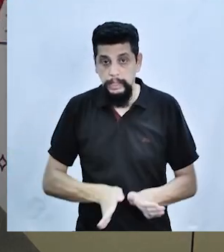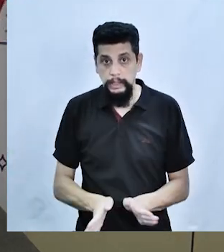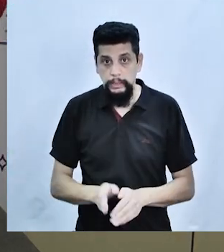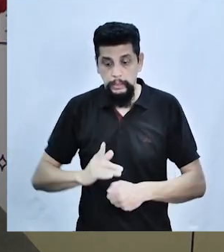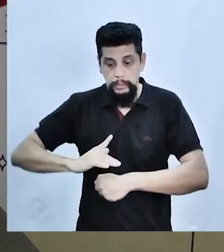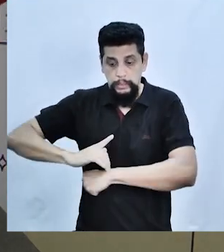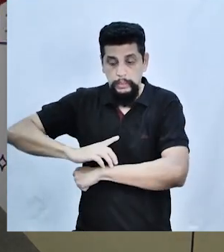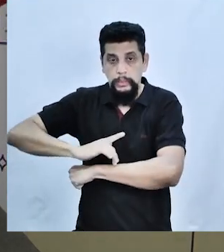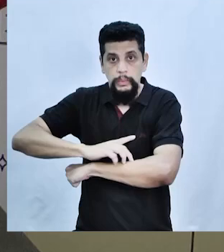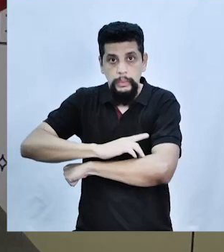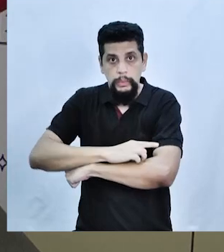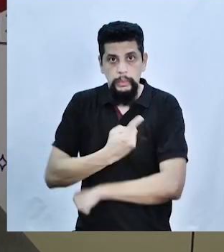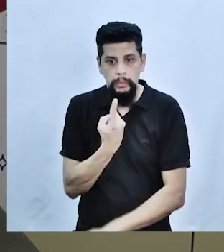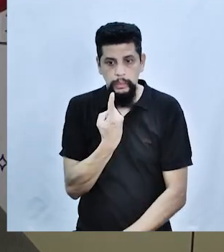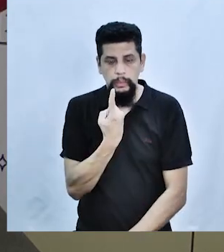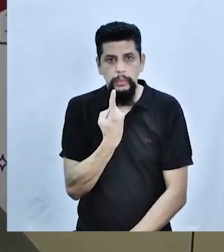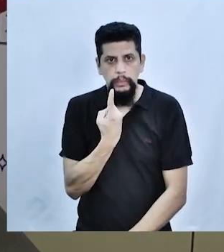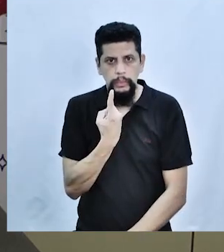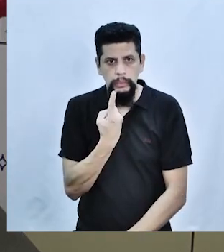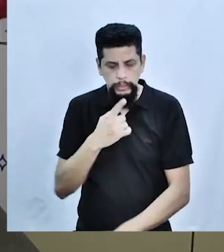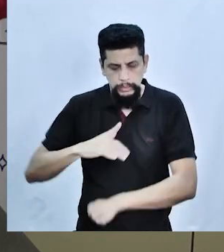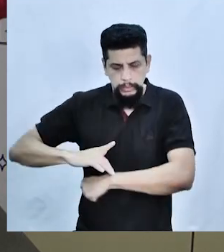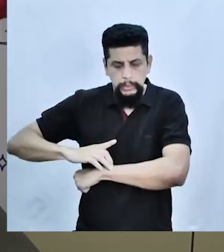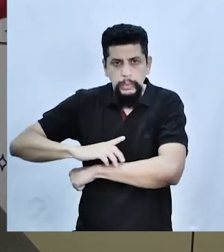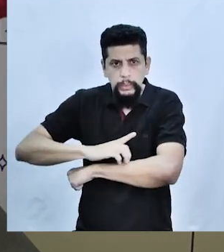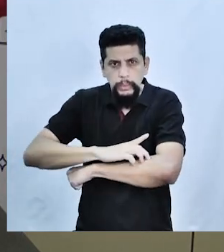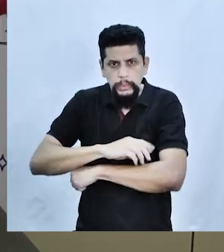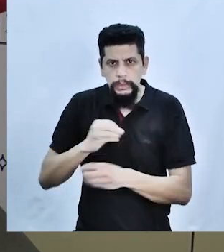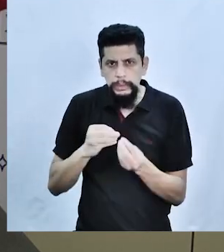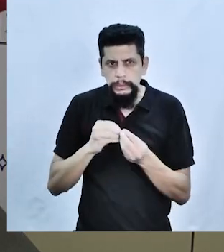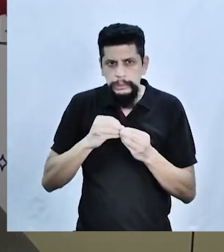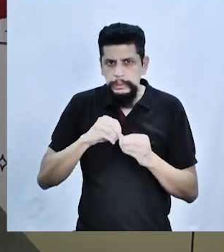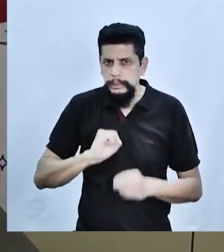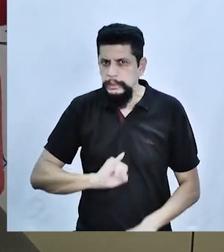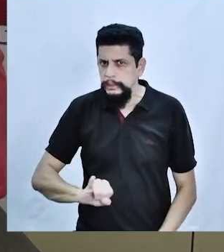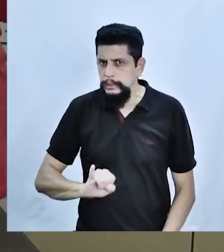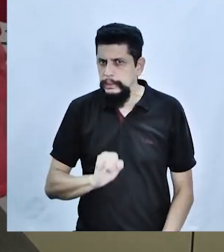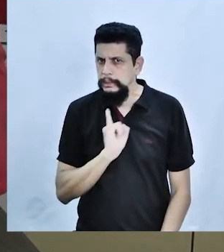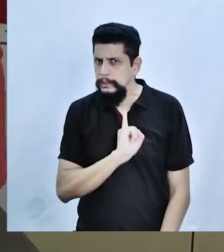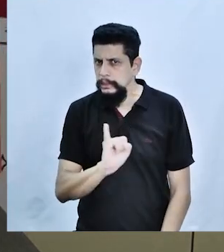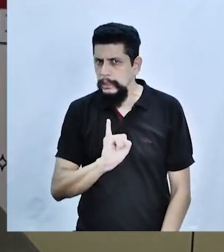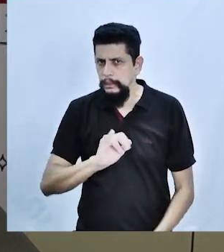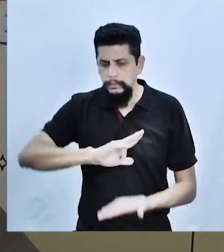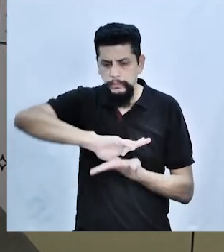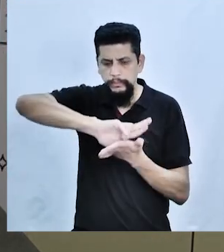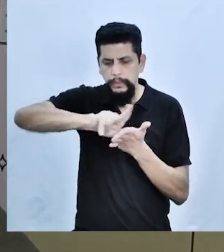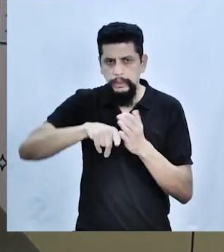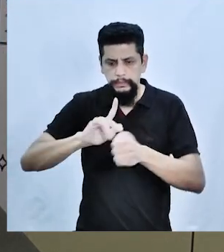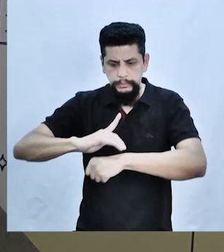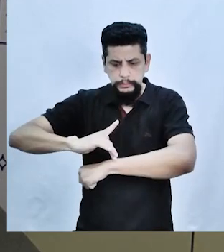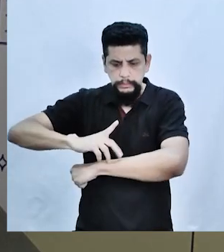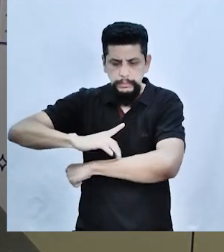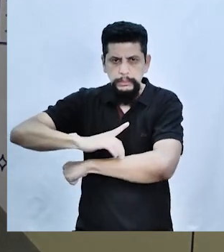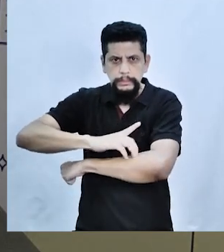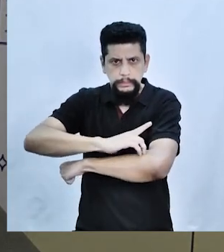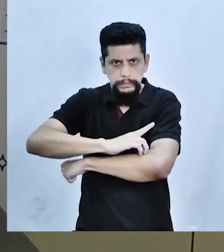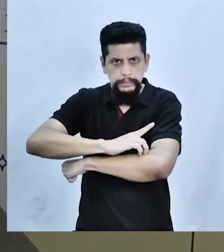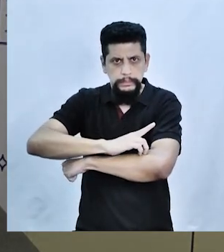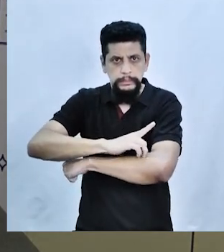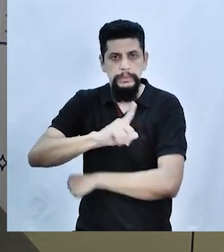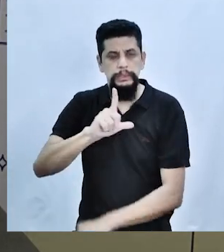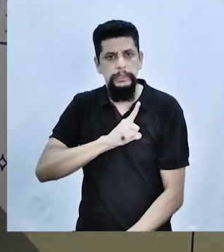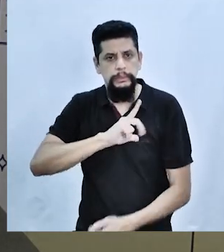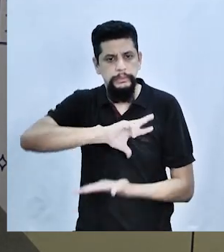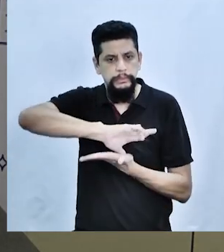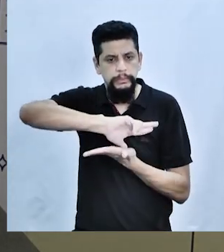então nasceu um dinossauro do ovo. Tá. Se eram vários dinossauros, então tinham